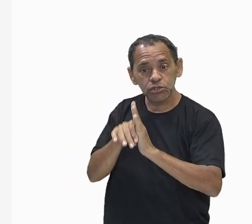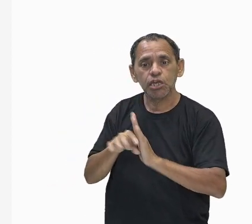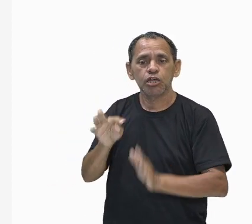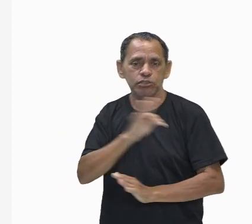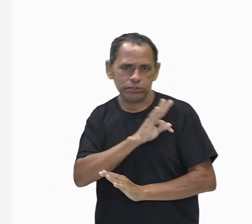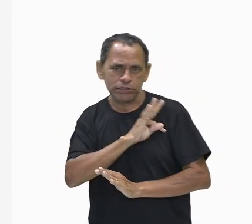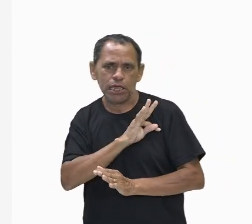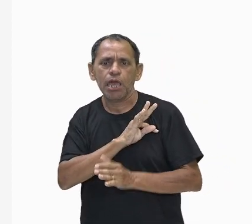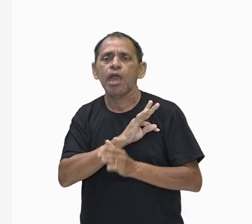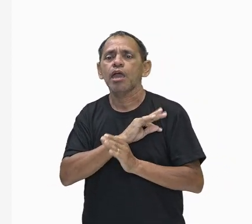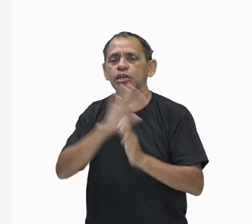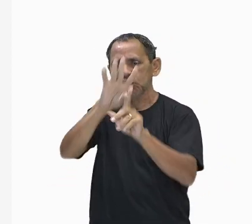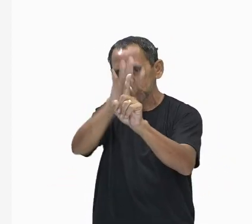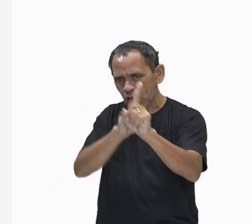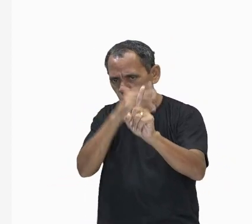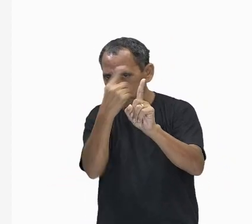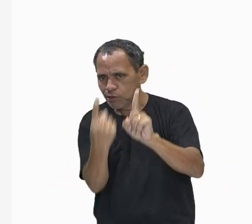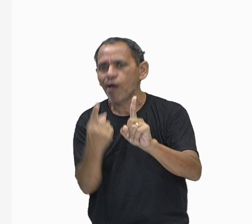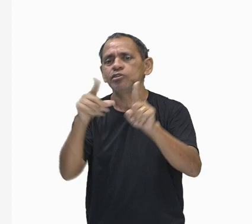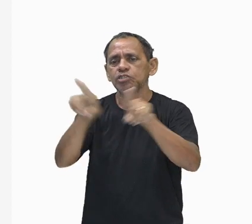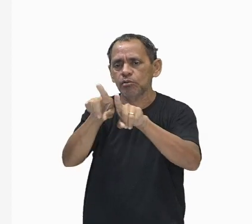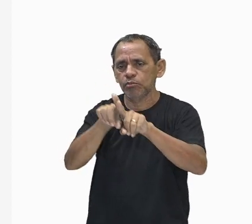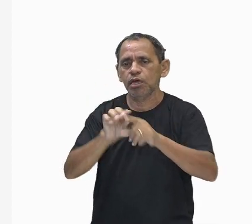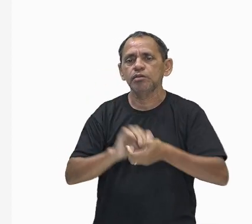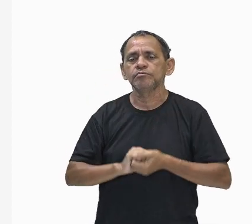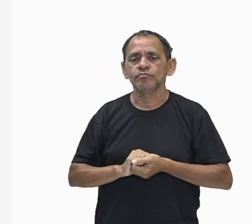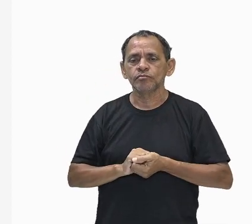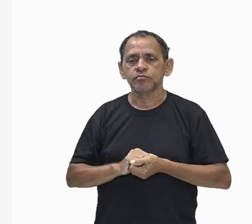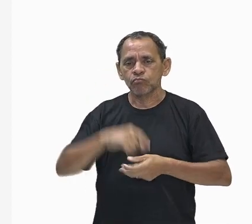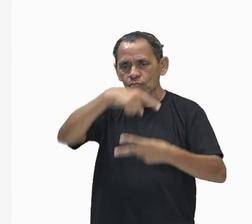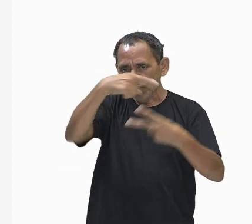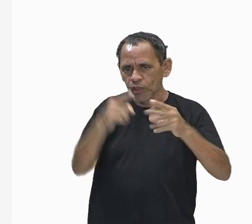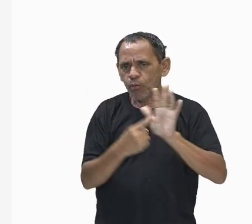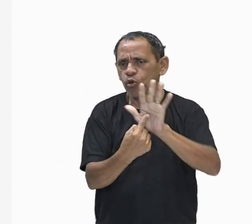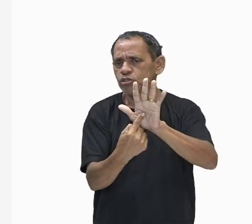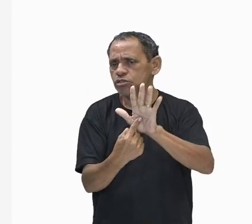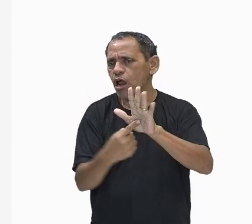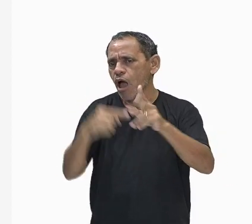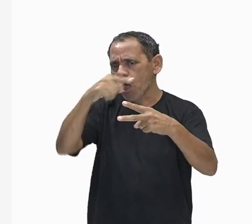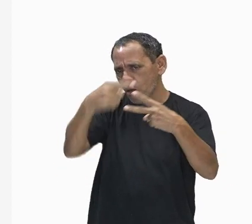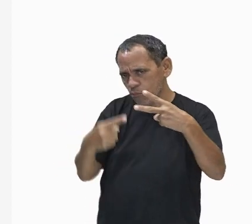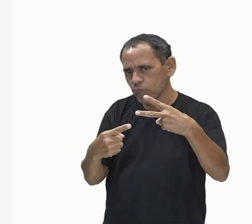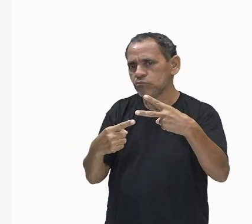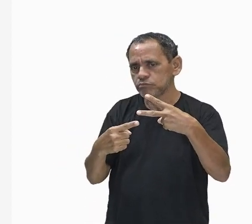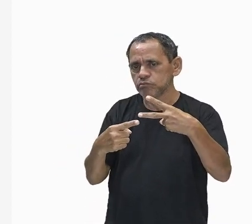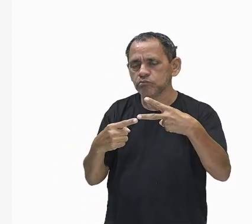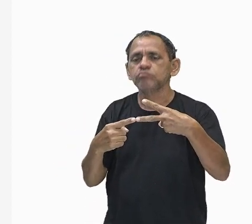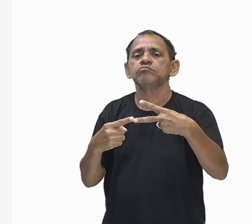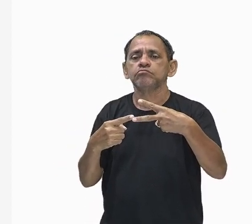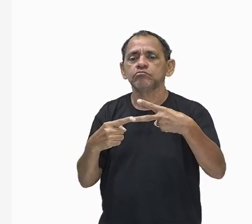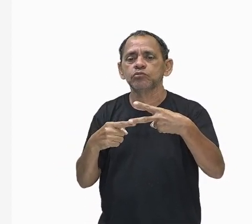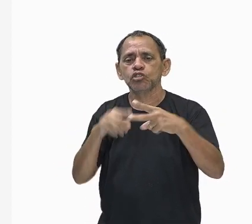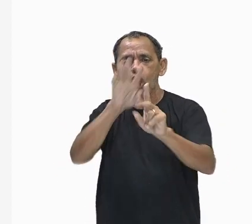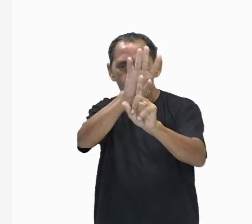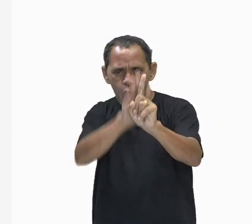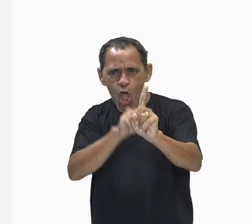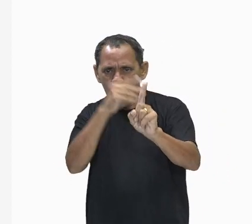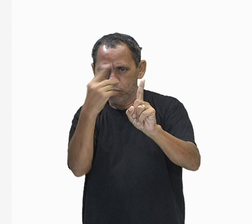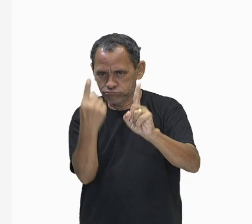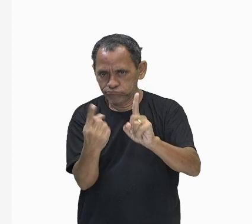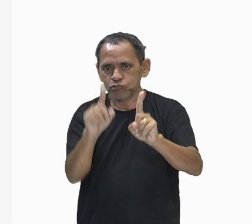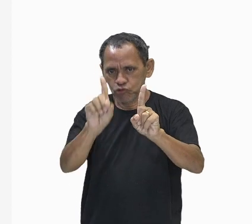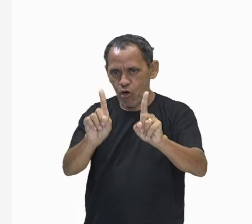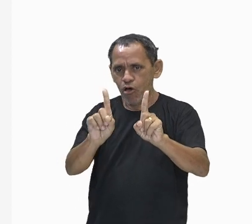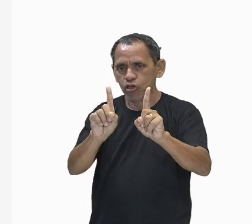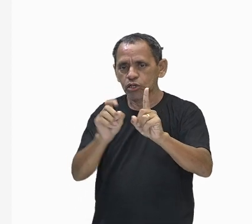da clonagem. Aí eu trago para vocês aí 2 conceitos a partir daí, que são a clonagem reprodutiva, que é a criação